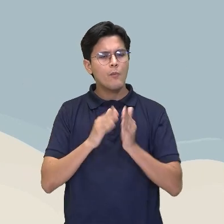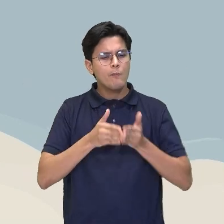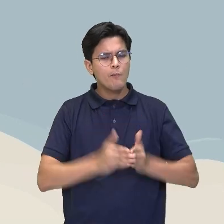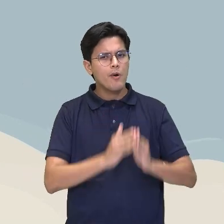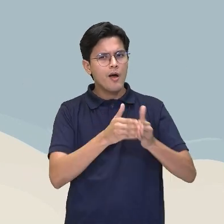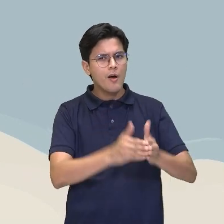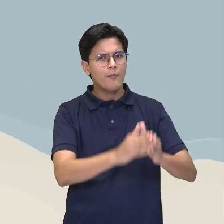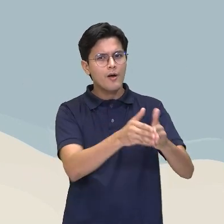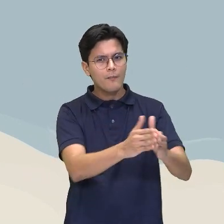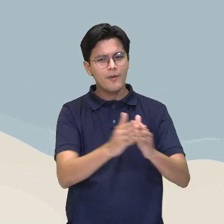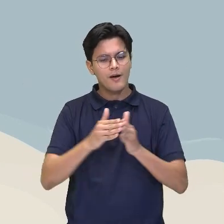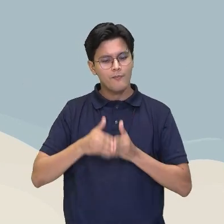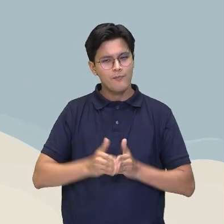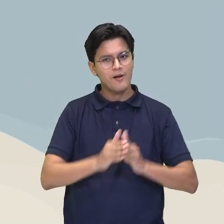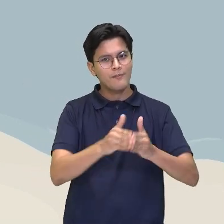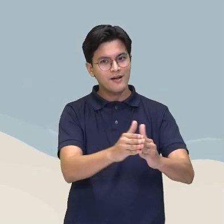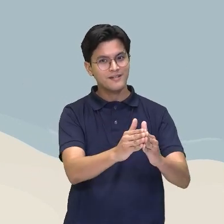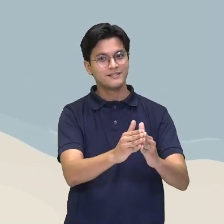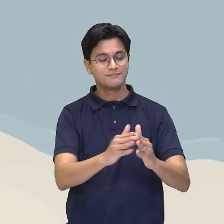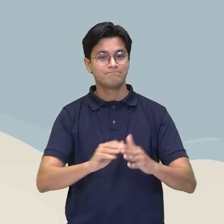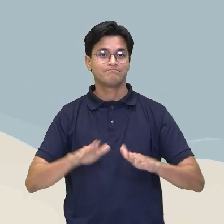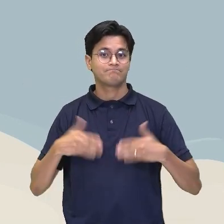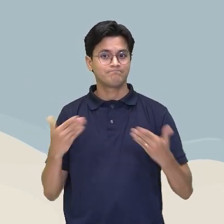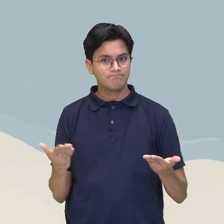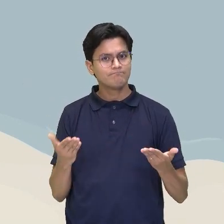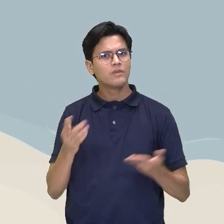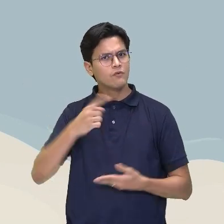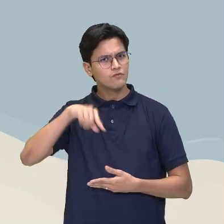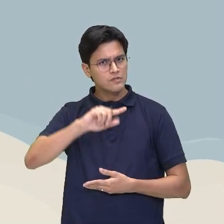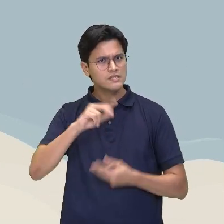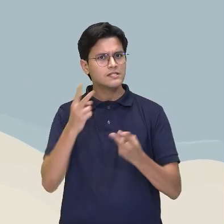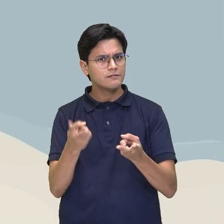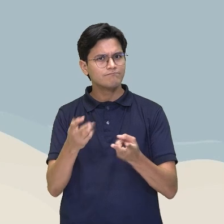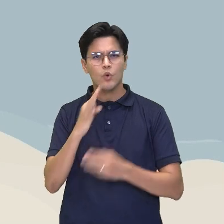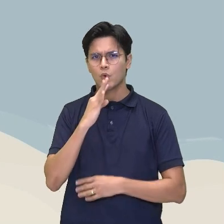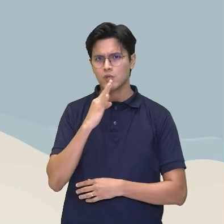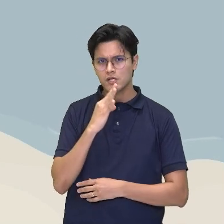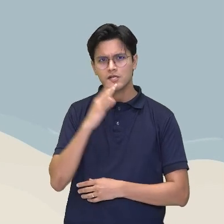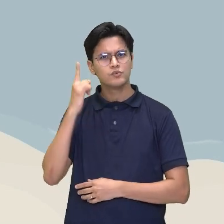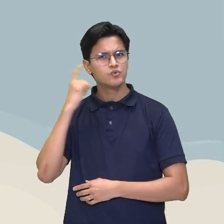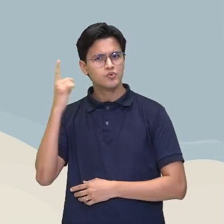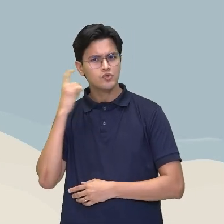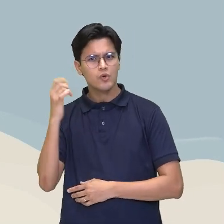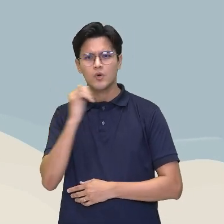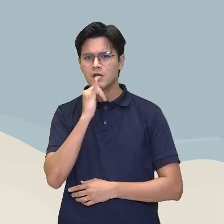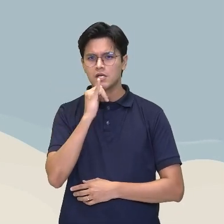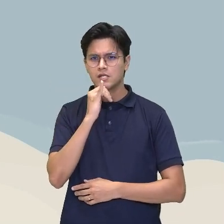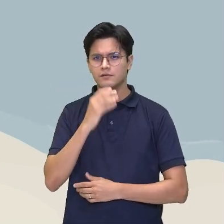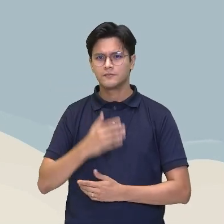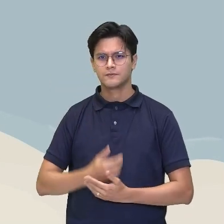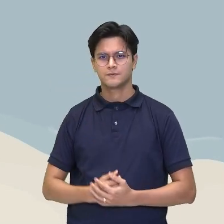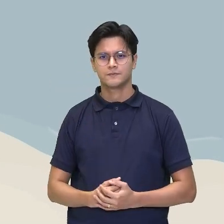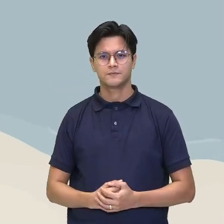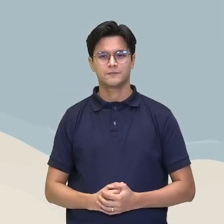passam pelo ambiente. Então você reconhece aí este som? Observe aí.